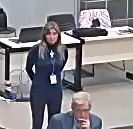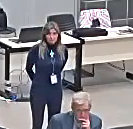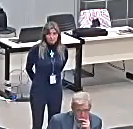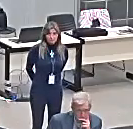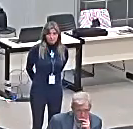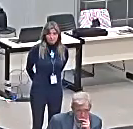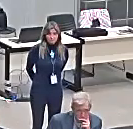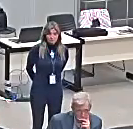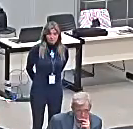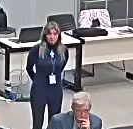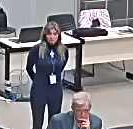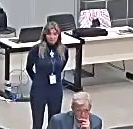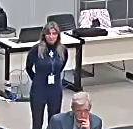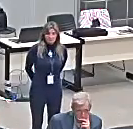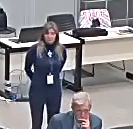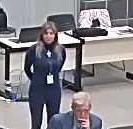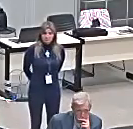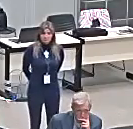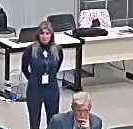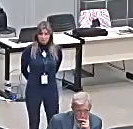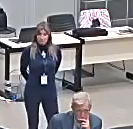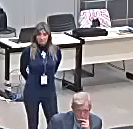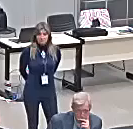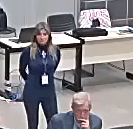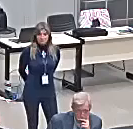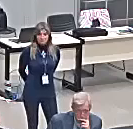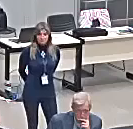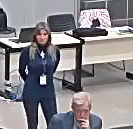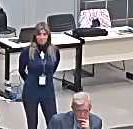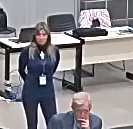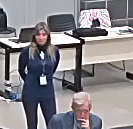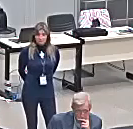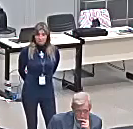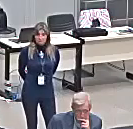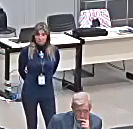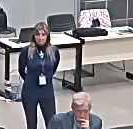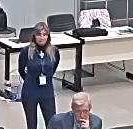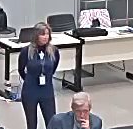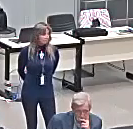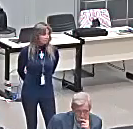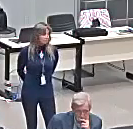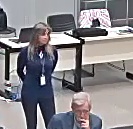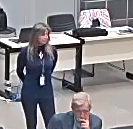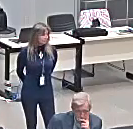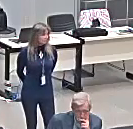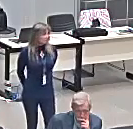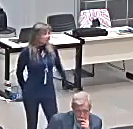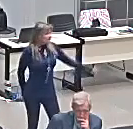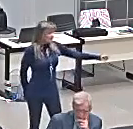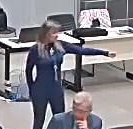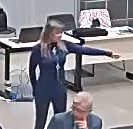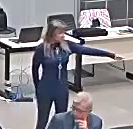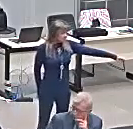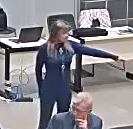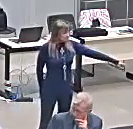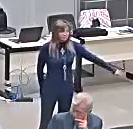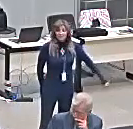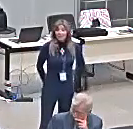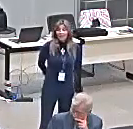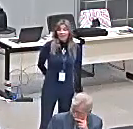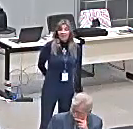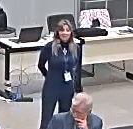ano cada comissão tem eh direito de fazer duas audiências públicas fora da da casa e a em